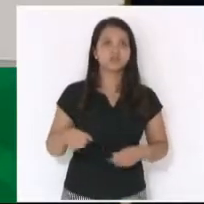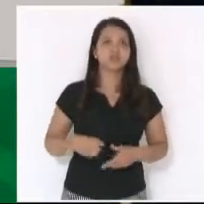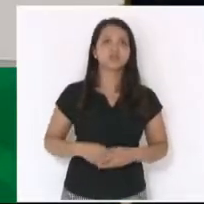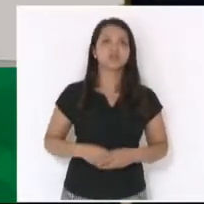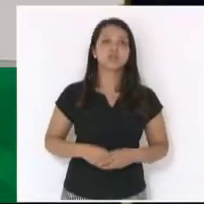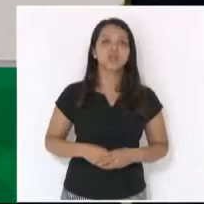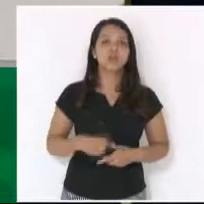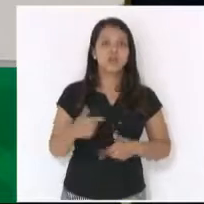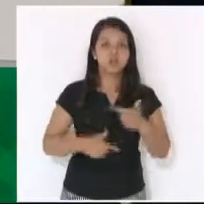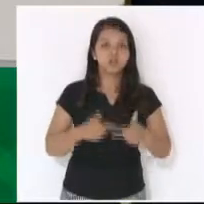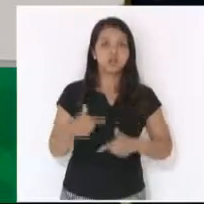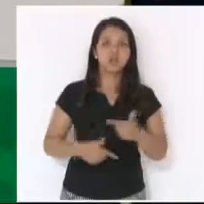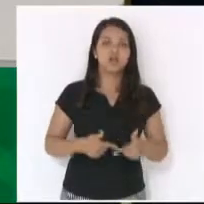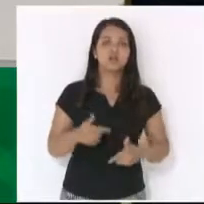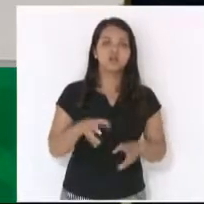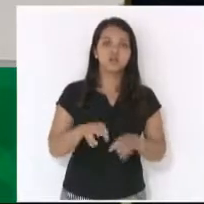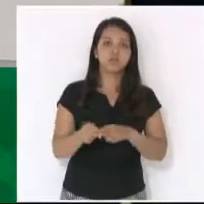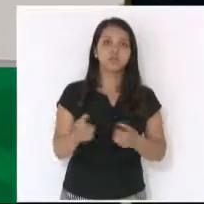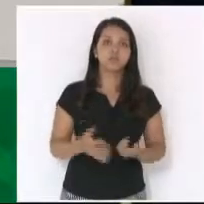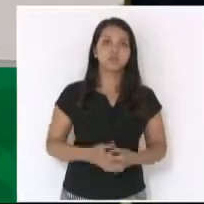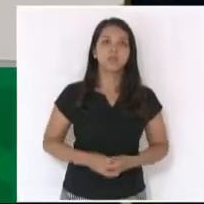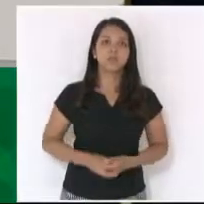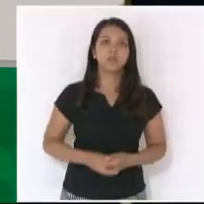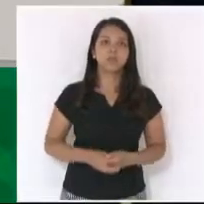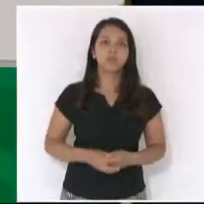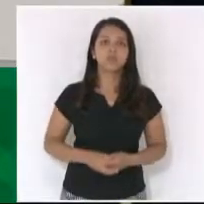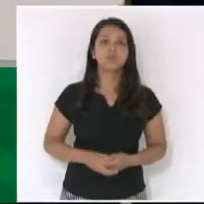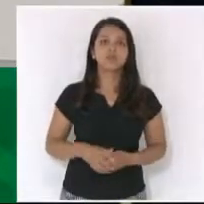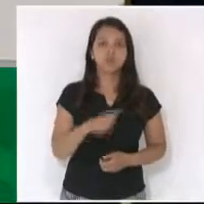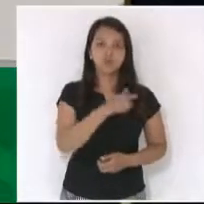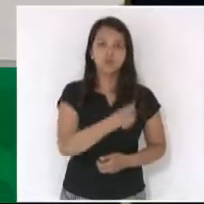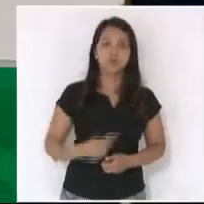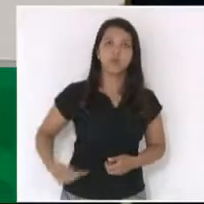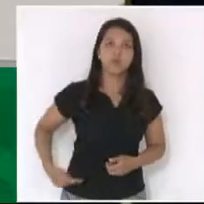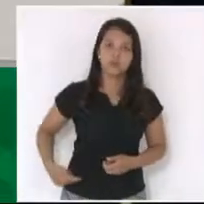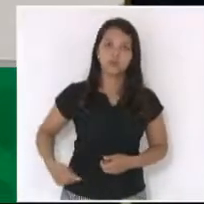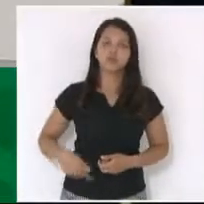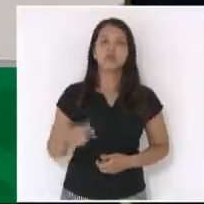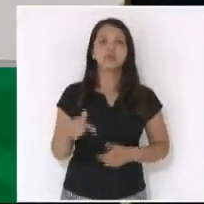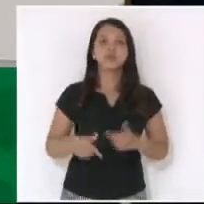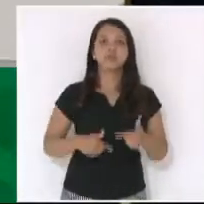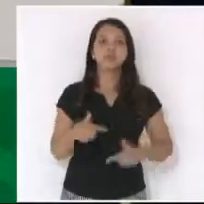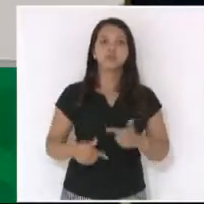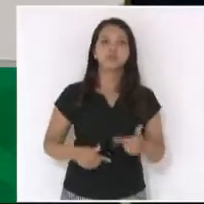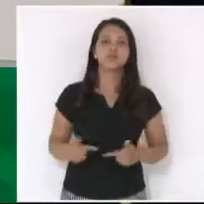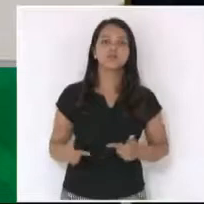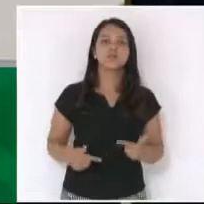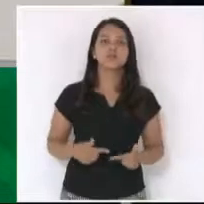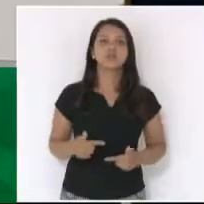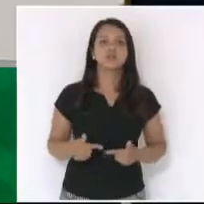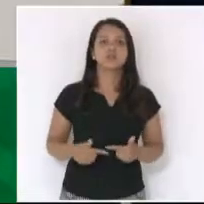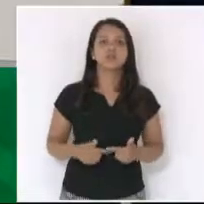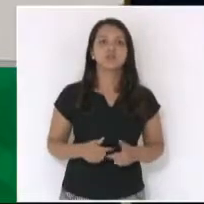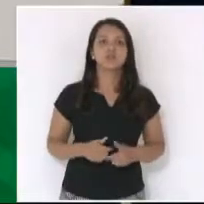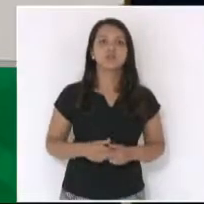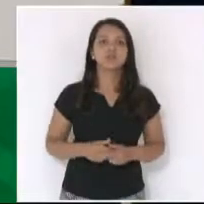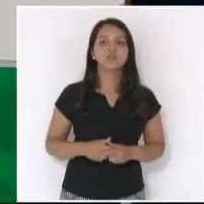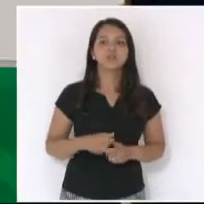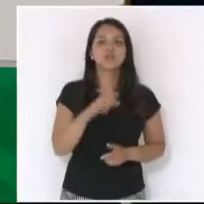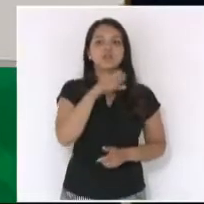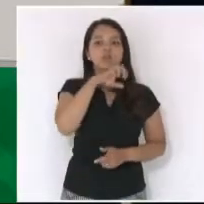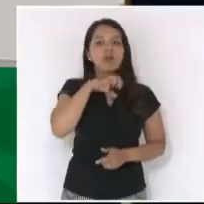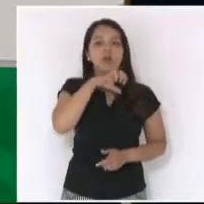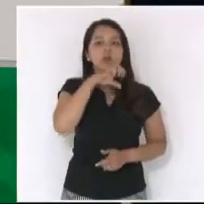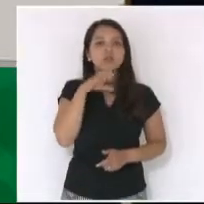atividade-fim Então parabéns o governador em exercício Eduardo Moreira que já encaminhou